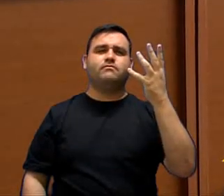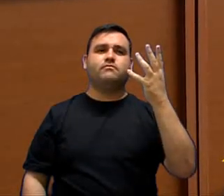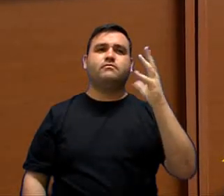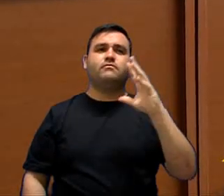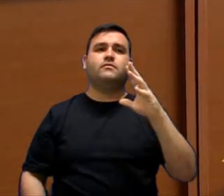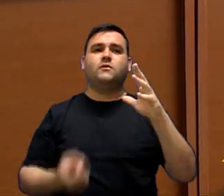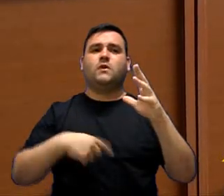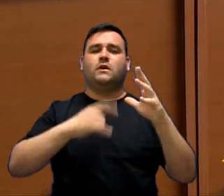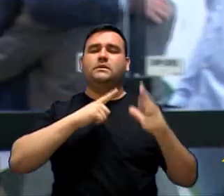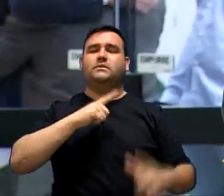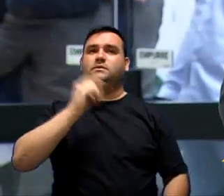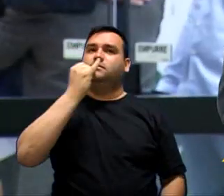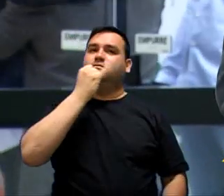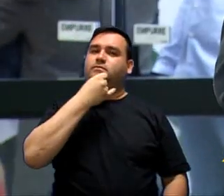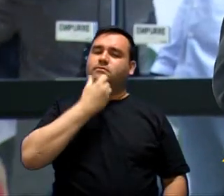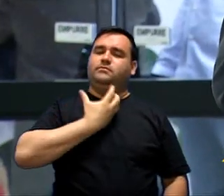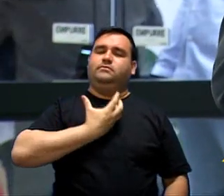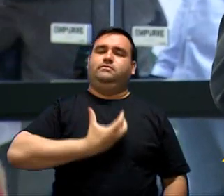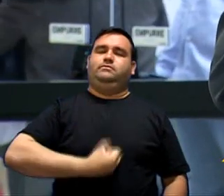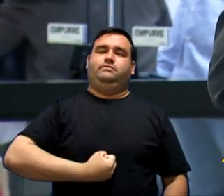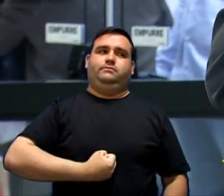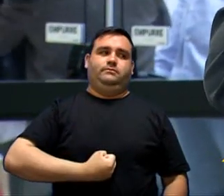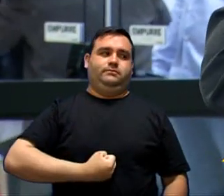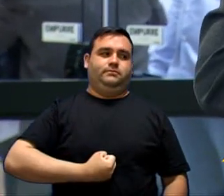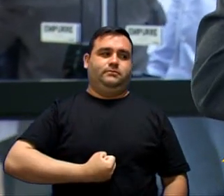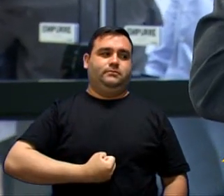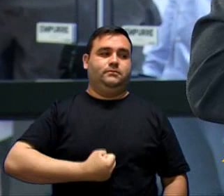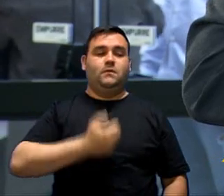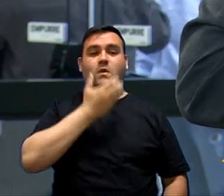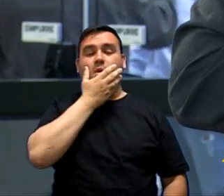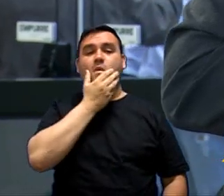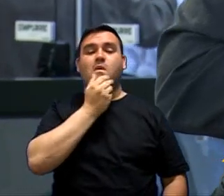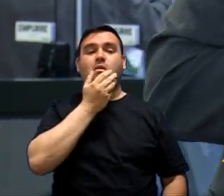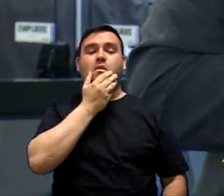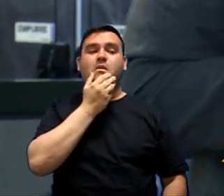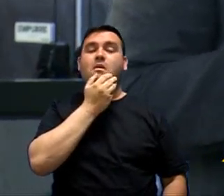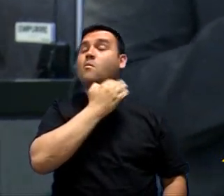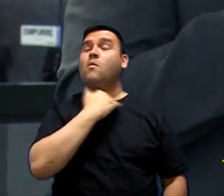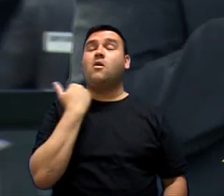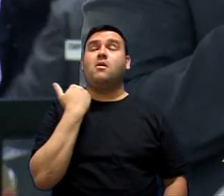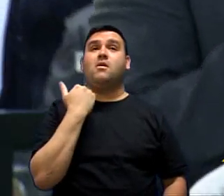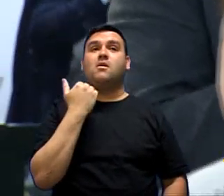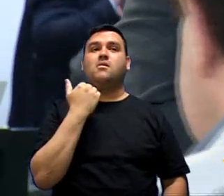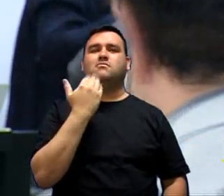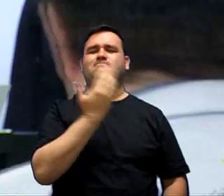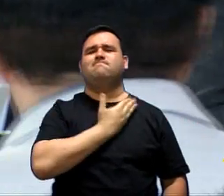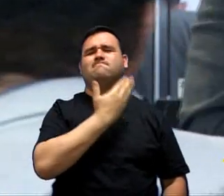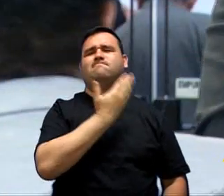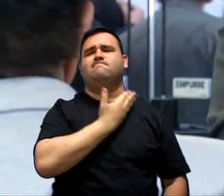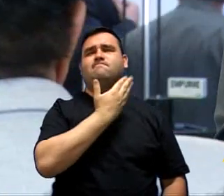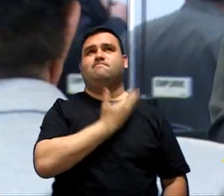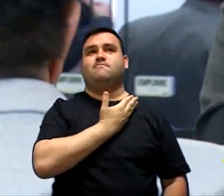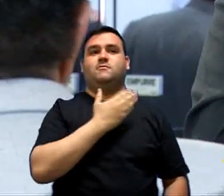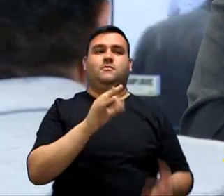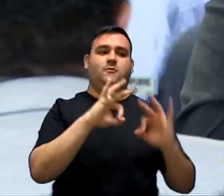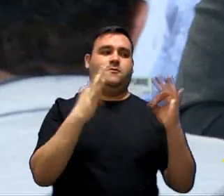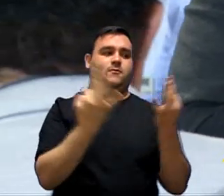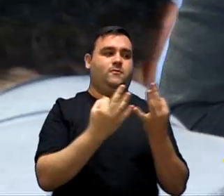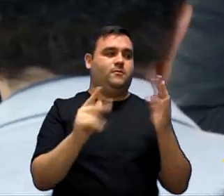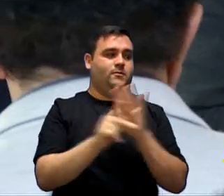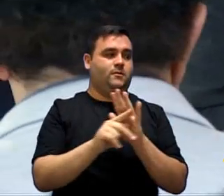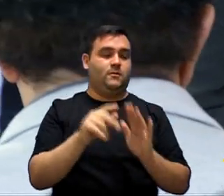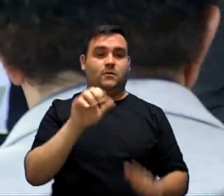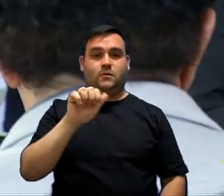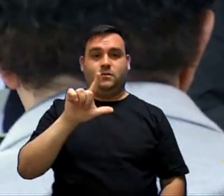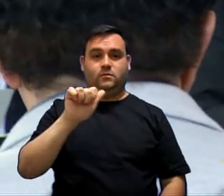Infelizmente, um voto de profundo pesar aqui do falecimento de um grande amigo nosso, da família,